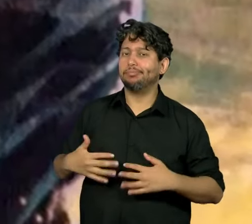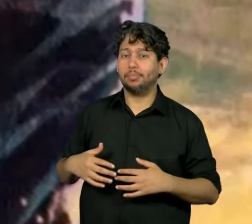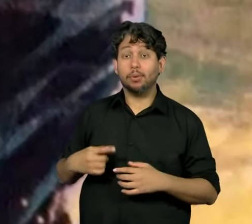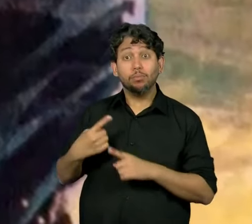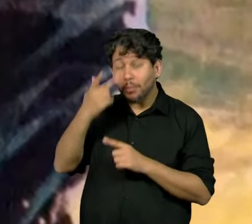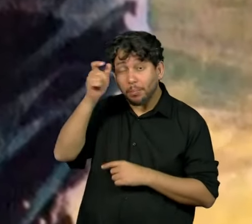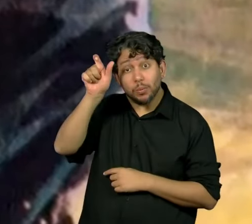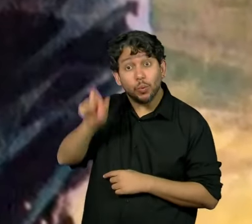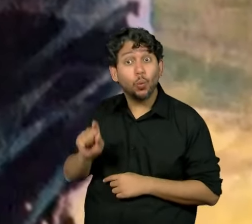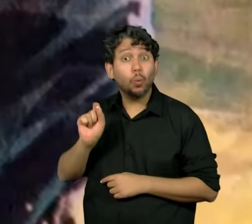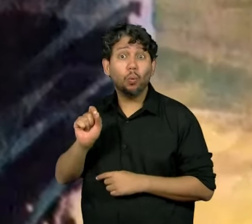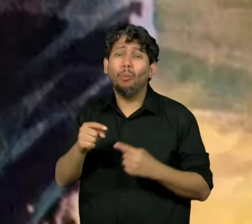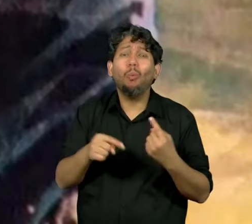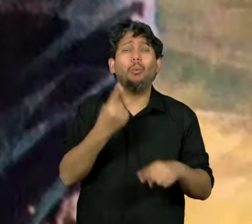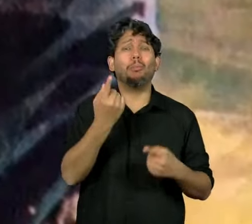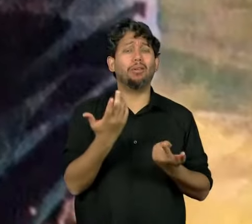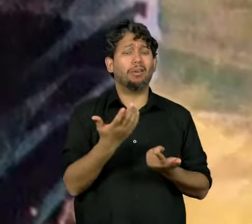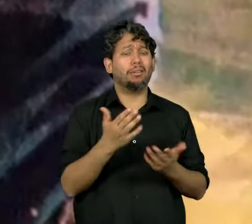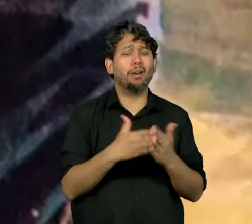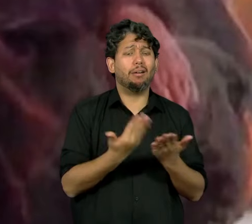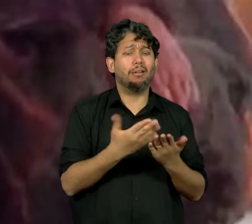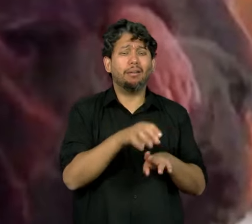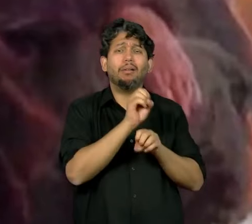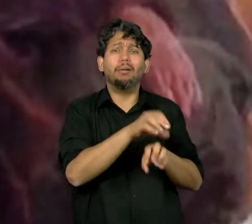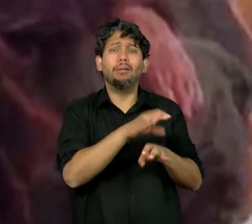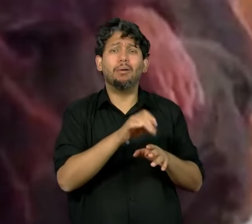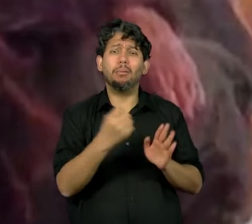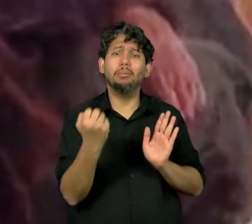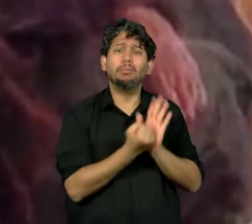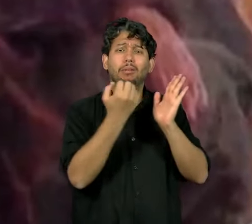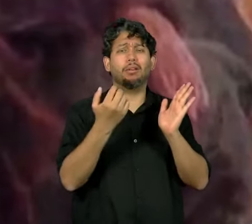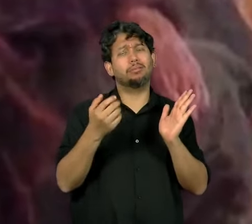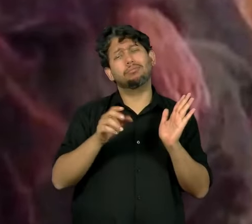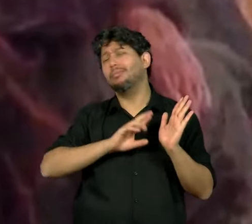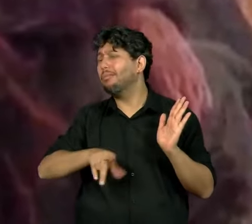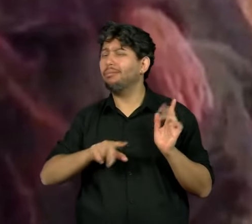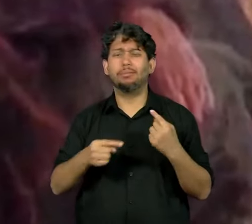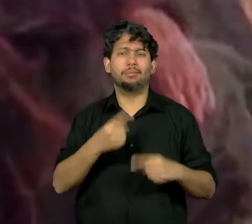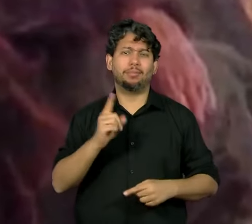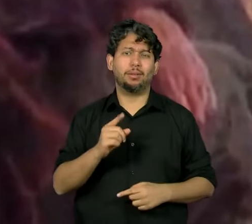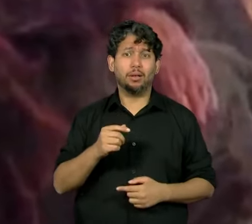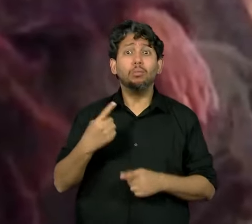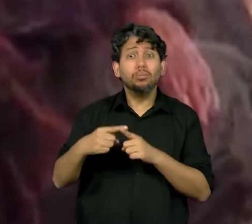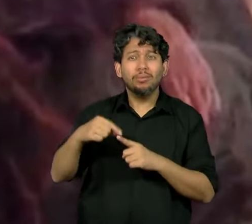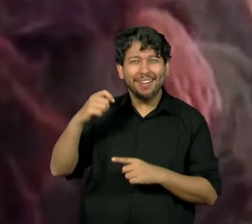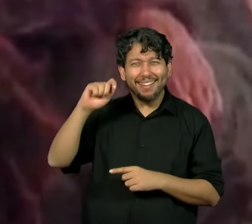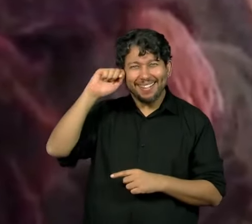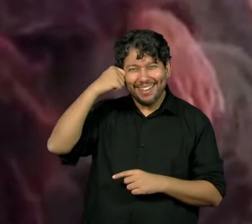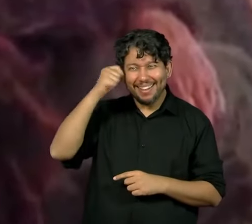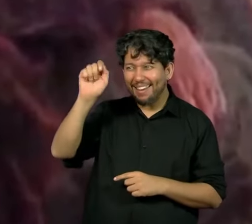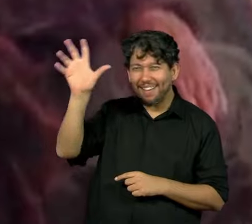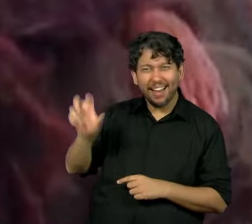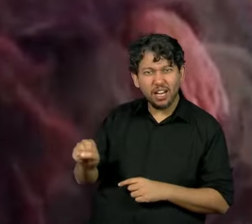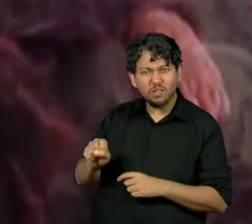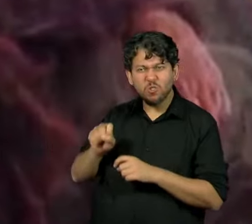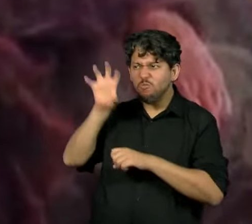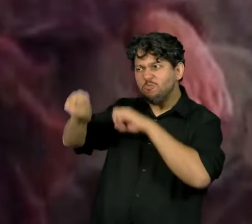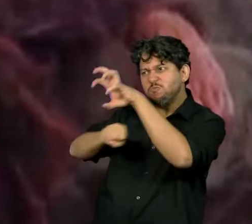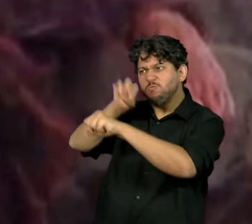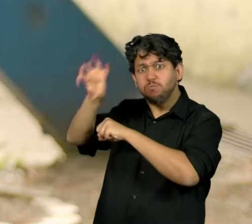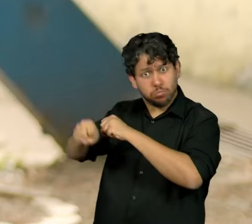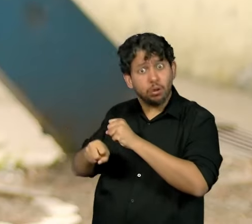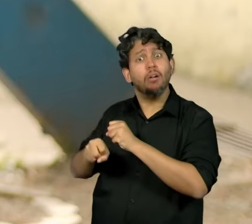uma pessoa que não condiz de fato com a personagem histórica, né? Um traficante de pessoas negras que ia para a África